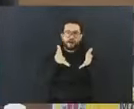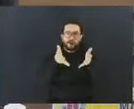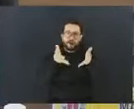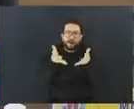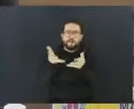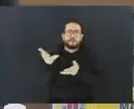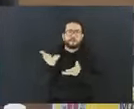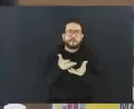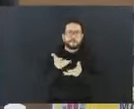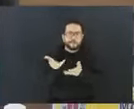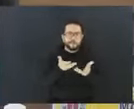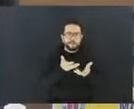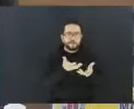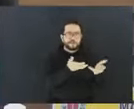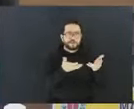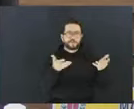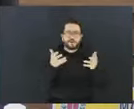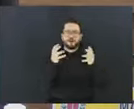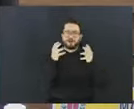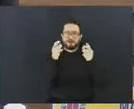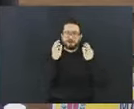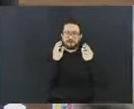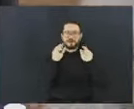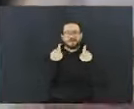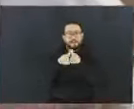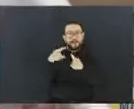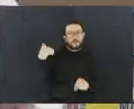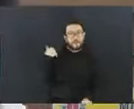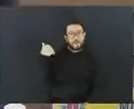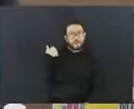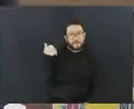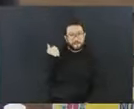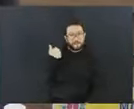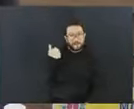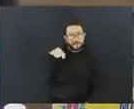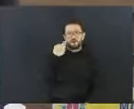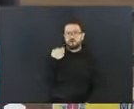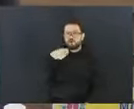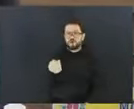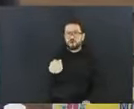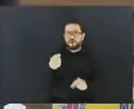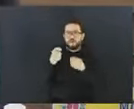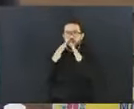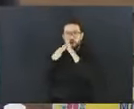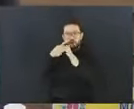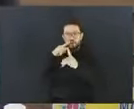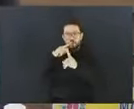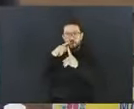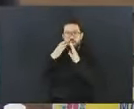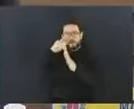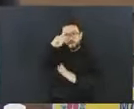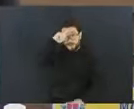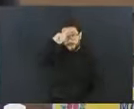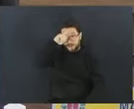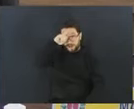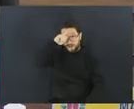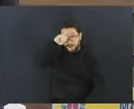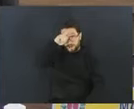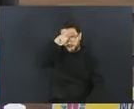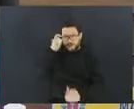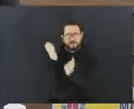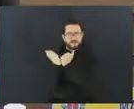na Prainha da Itupava. Agora eu tenho recebido também demandas no entorno do Hospital Evangélico e a gente recebeu reclamações de que fazem